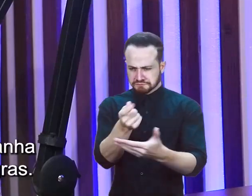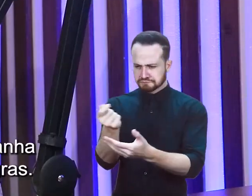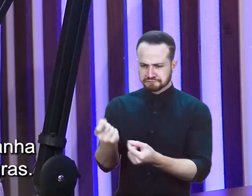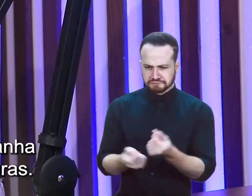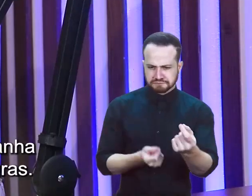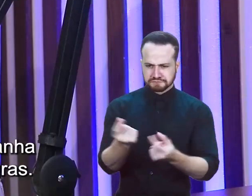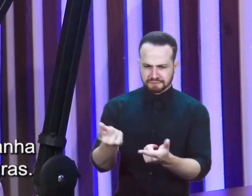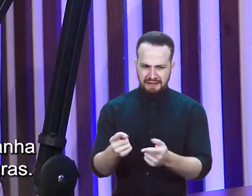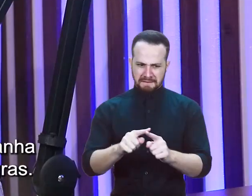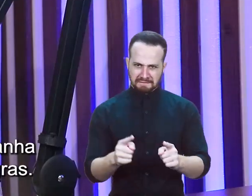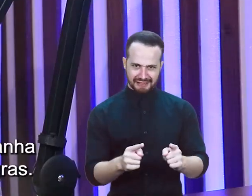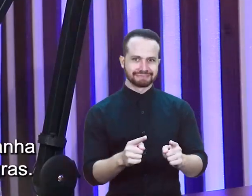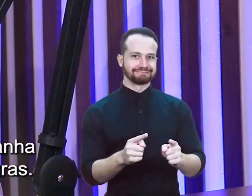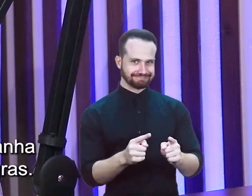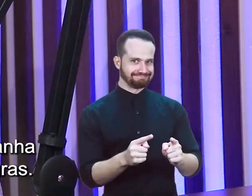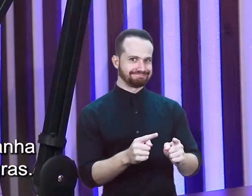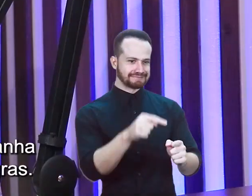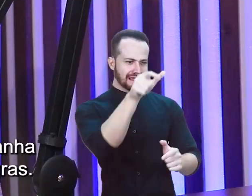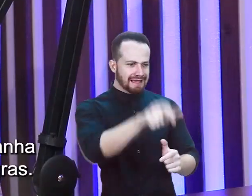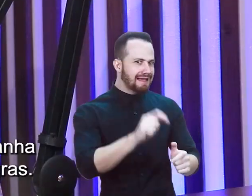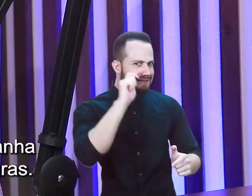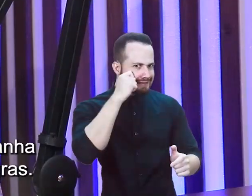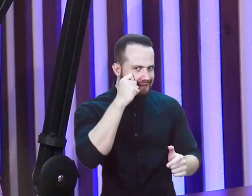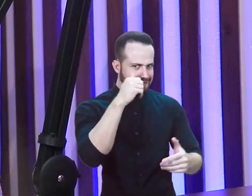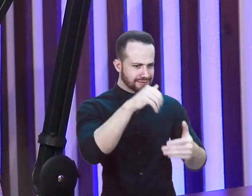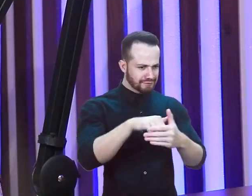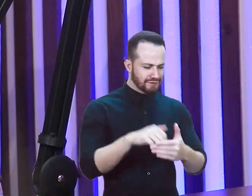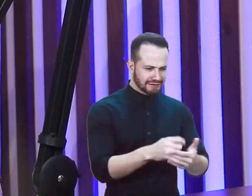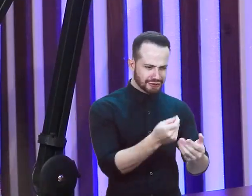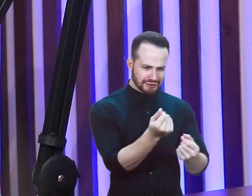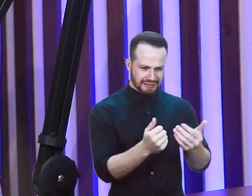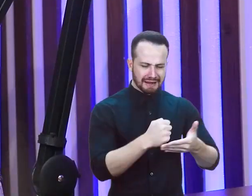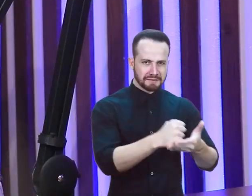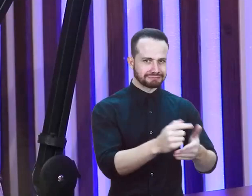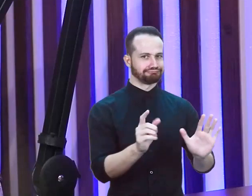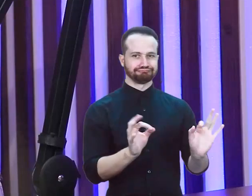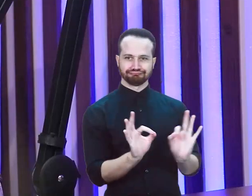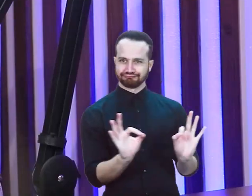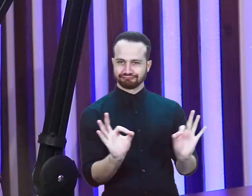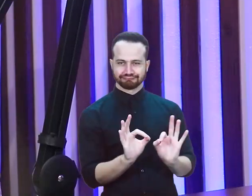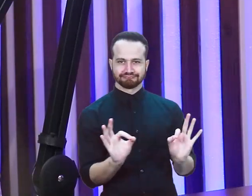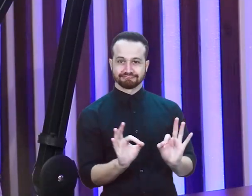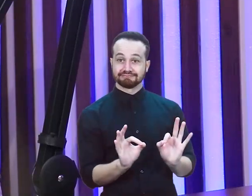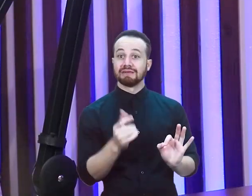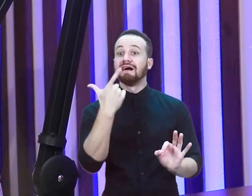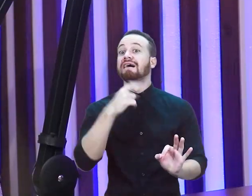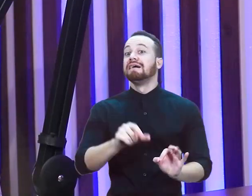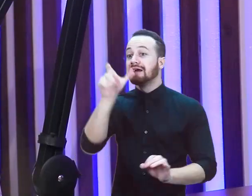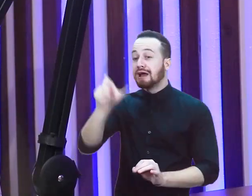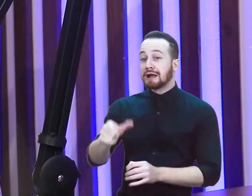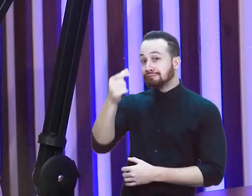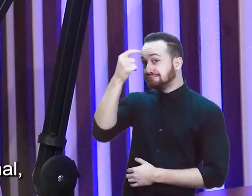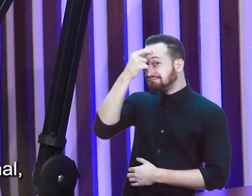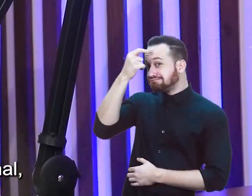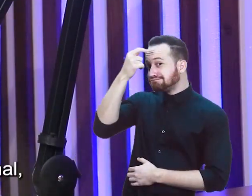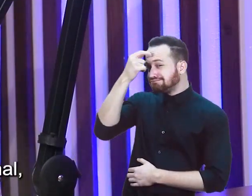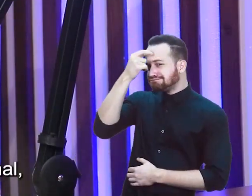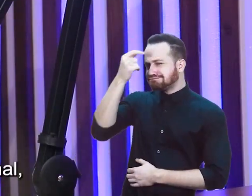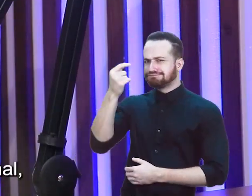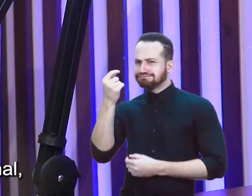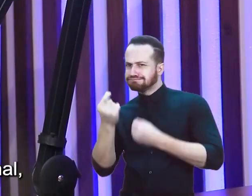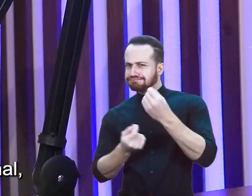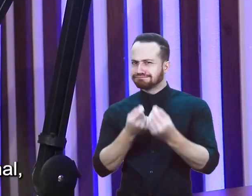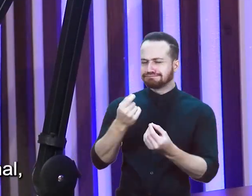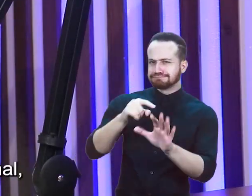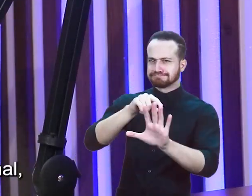brancos e não coloca dinheiro na campanha dos homens e das mulheres negras. Quem é a branquitude? O ideólogo, aquele que